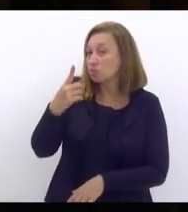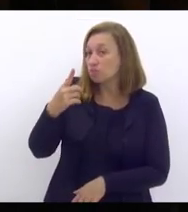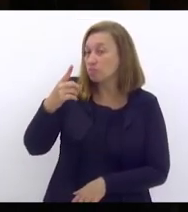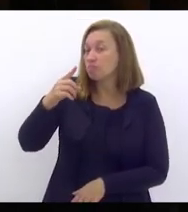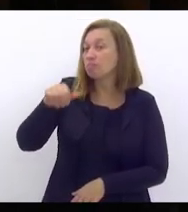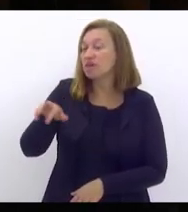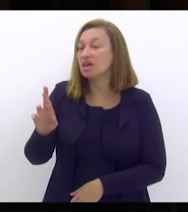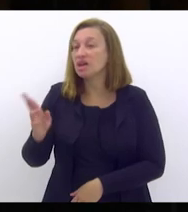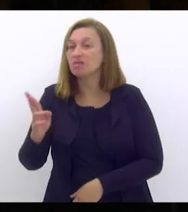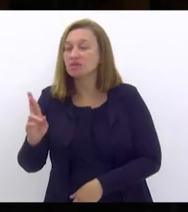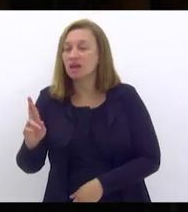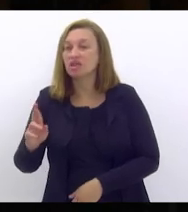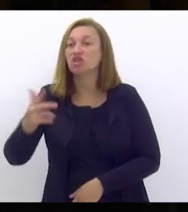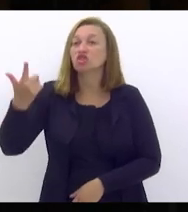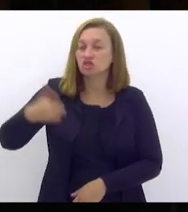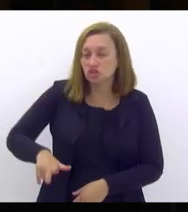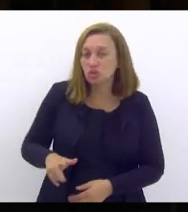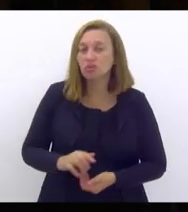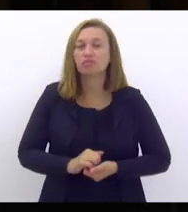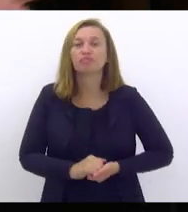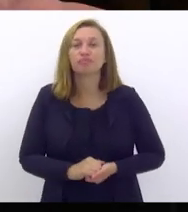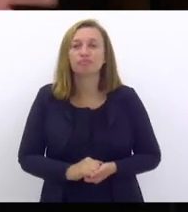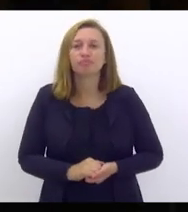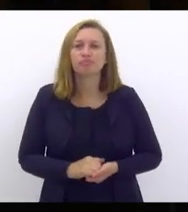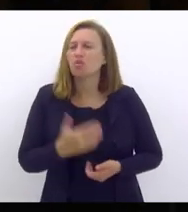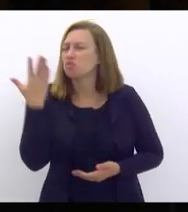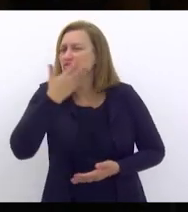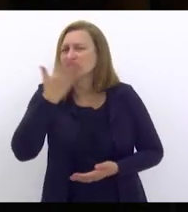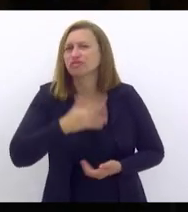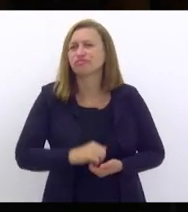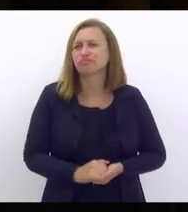de novo. Eu não vejo.